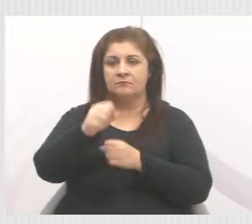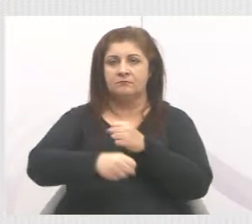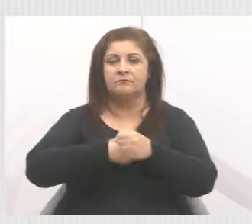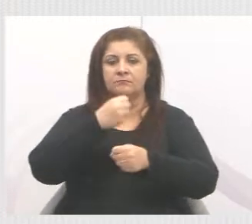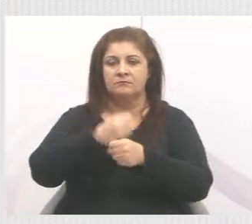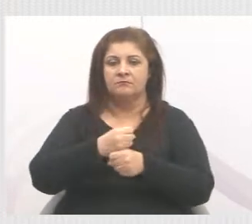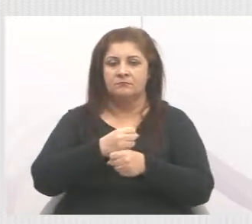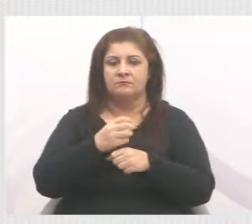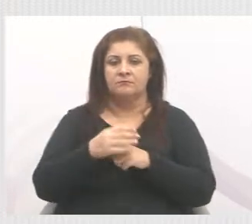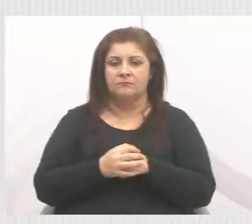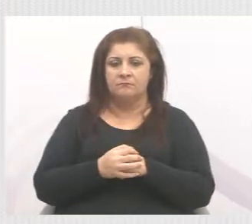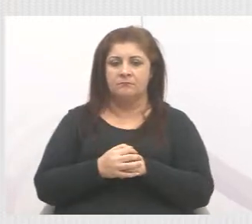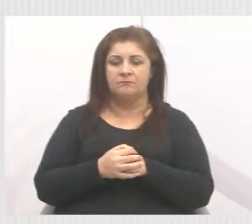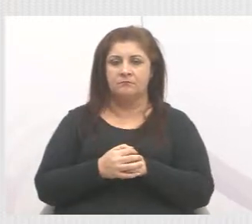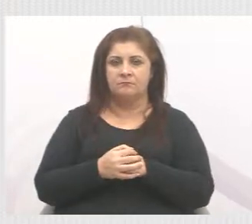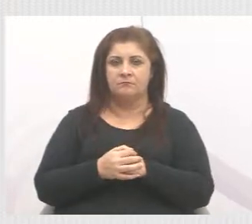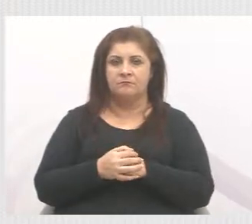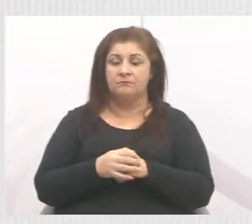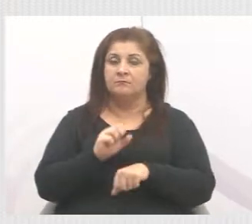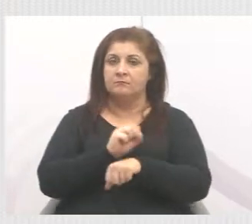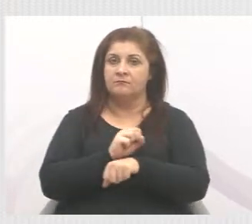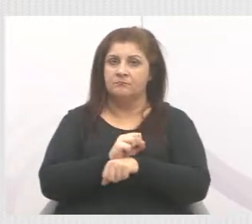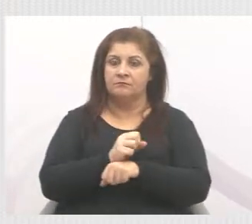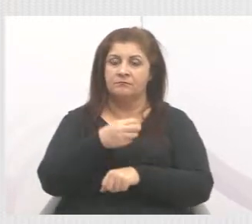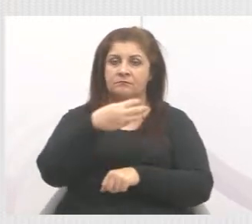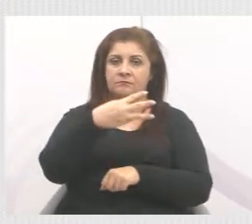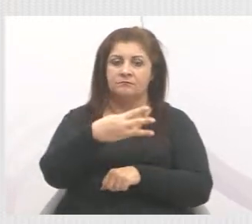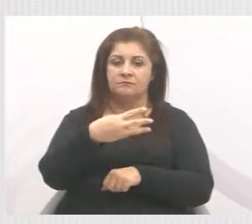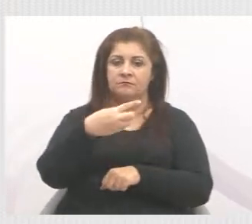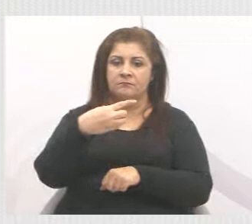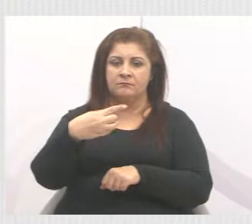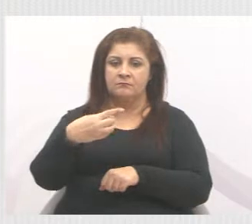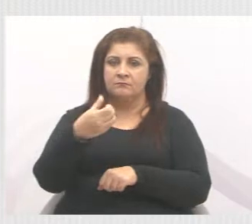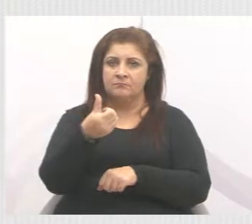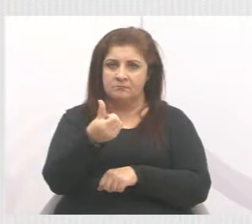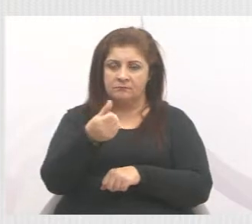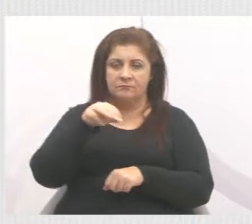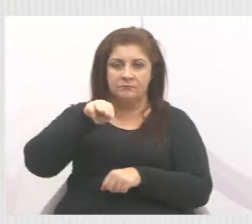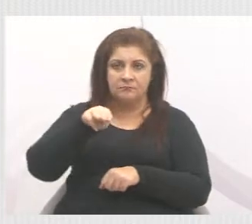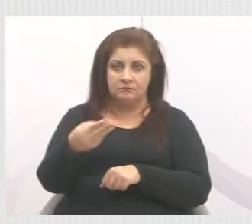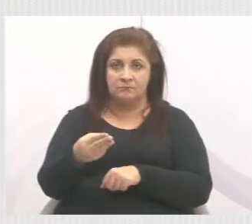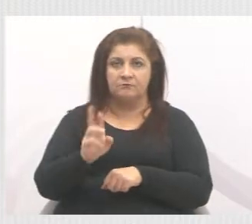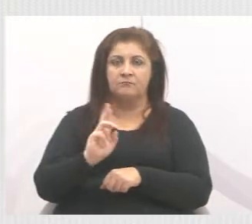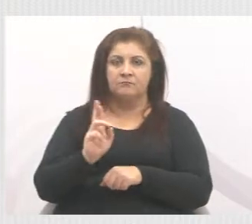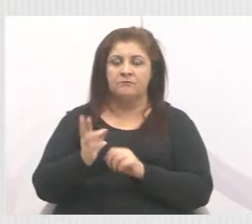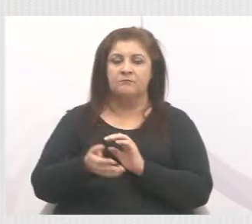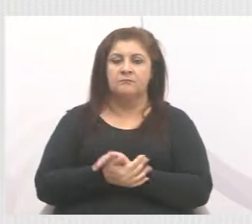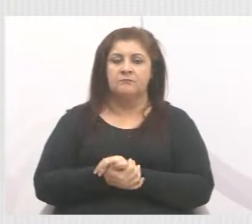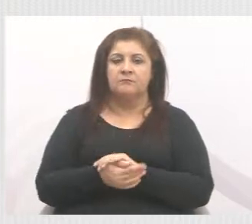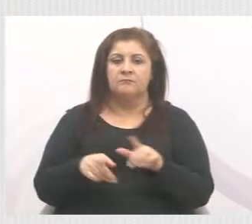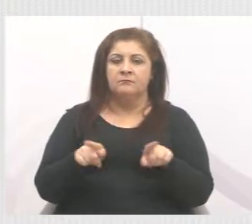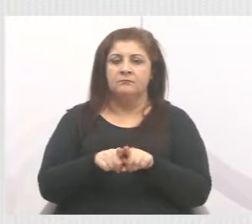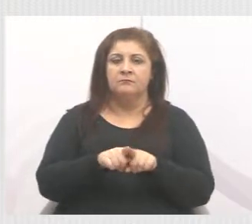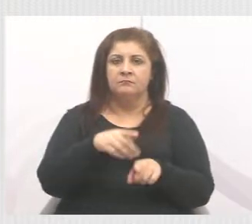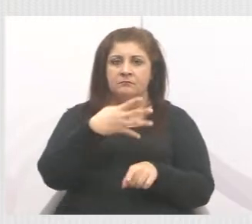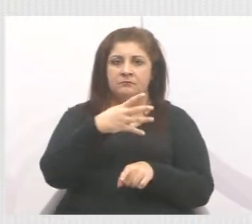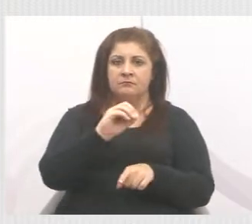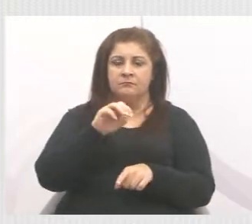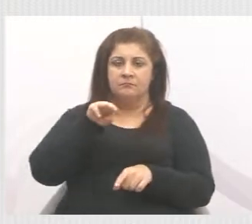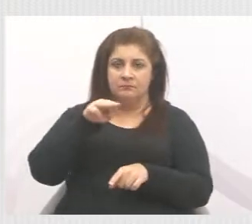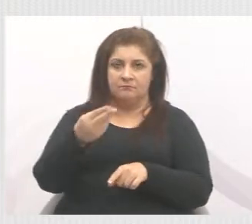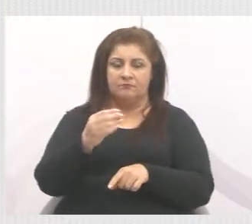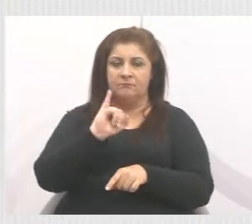ano temos a expectativa de 316 milhões de reais. Também temos 40 milhões de